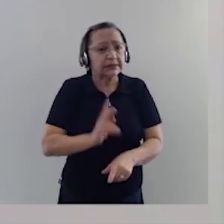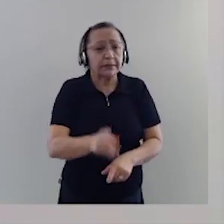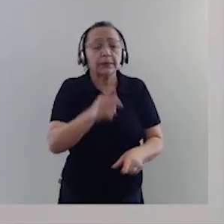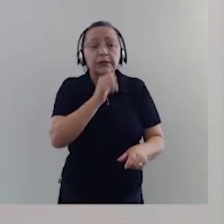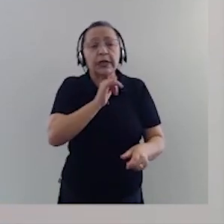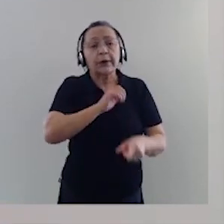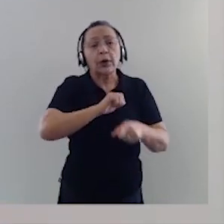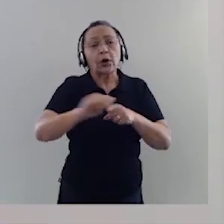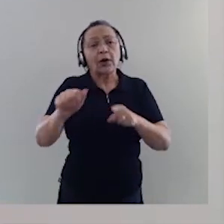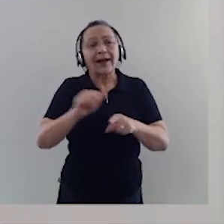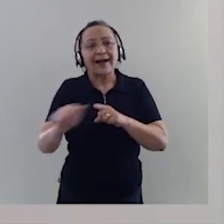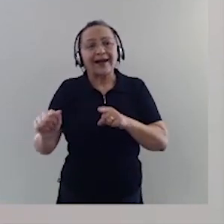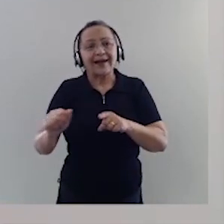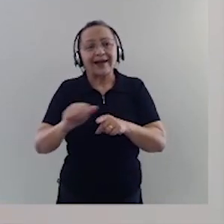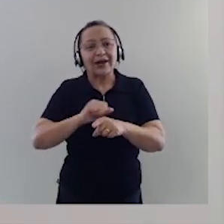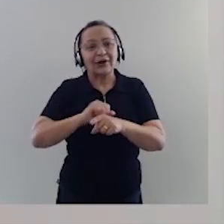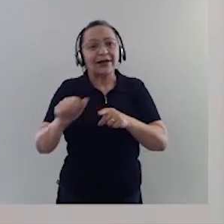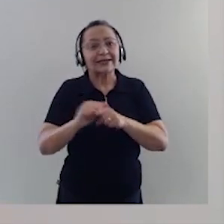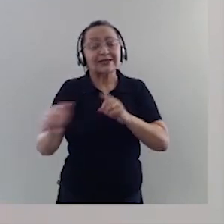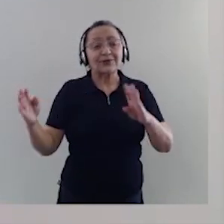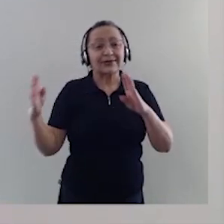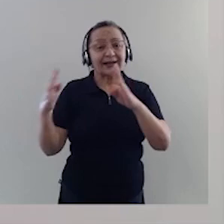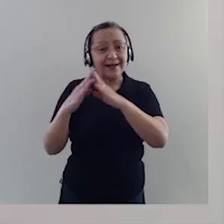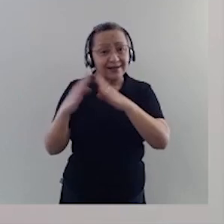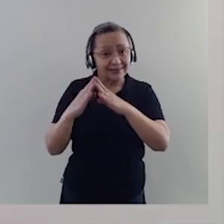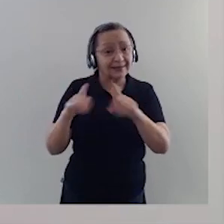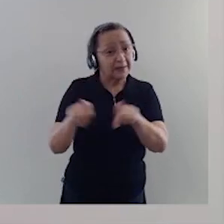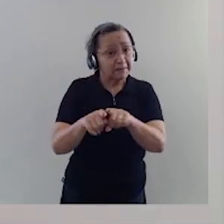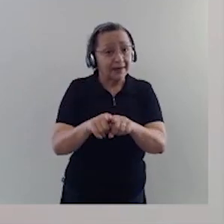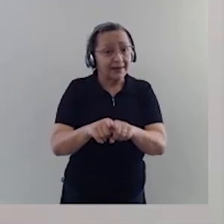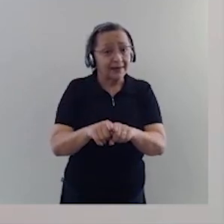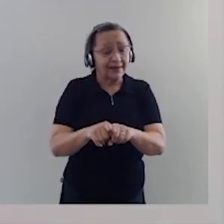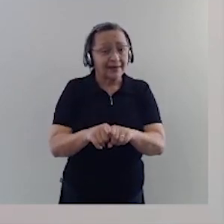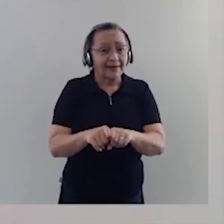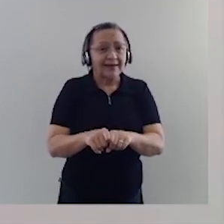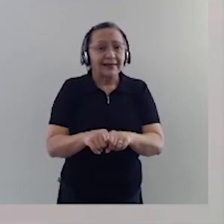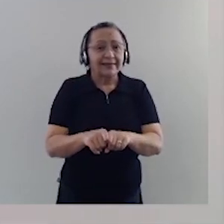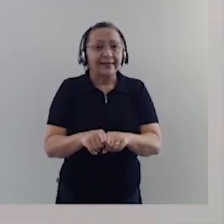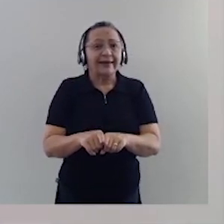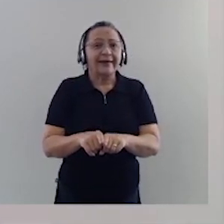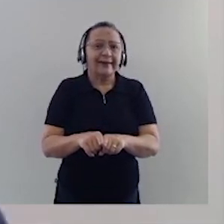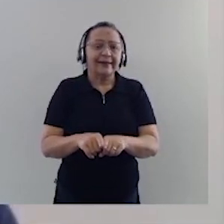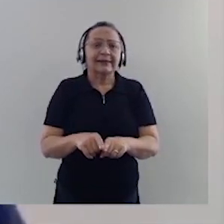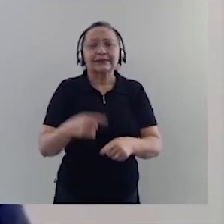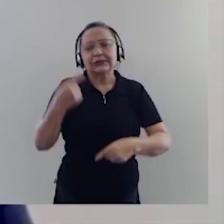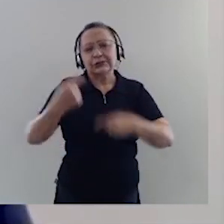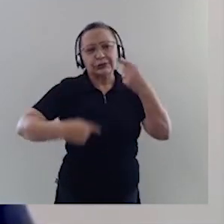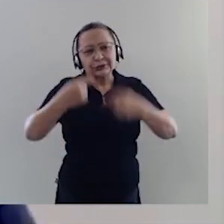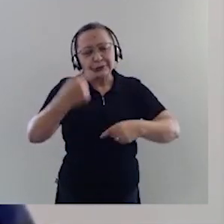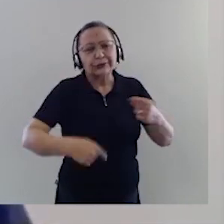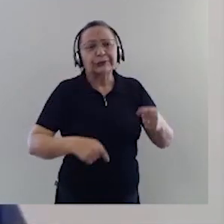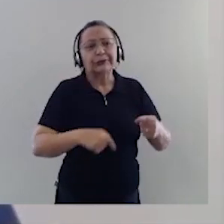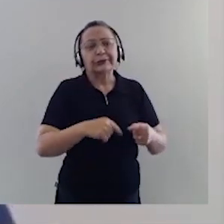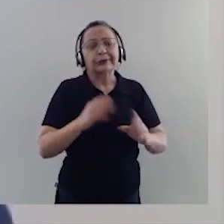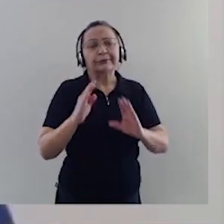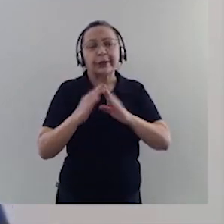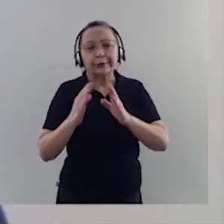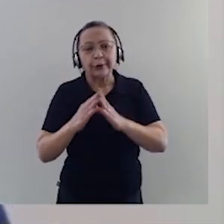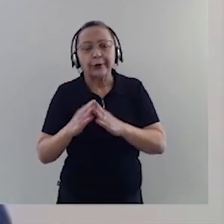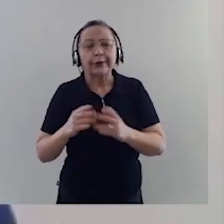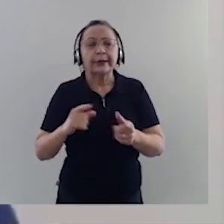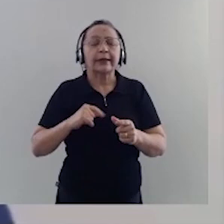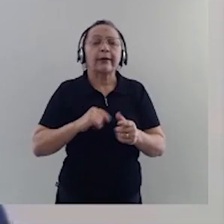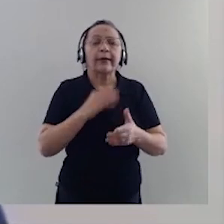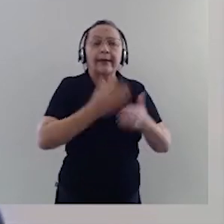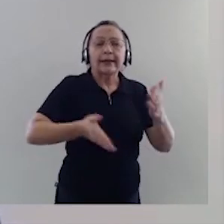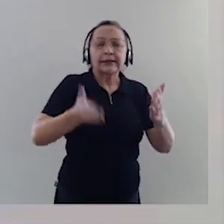residenciais, né? Locações residenciais também, onde se discute moratória judicial, exceção de